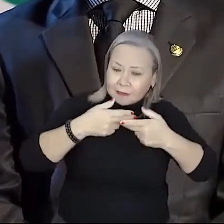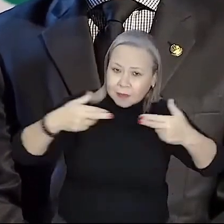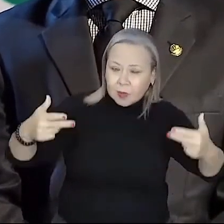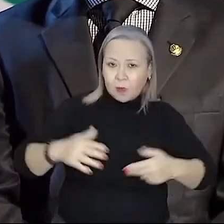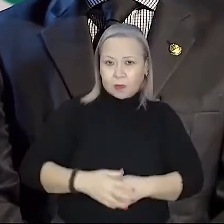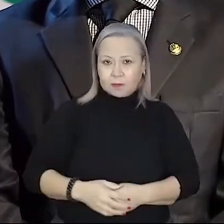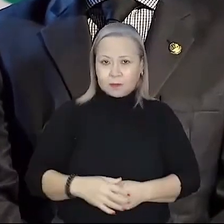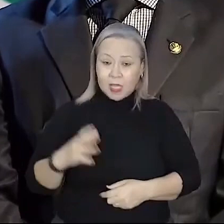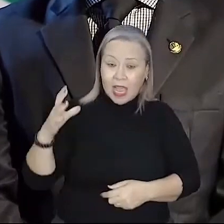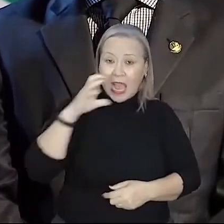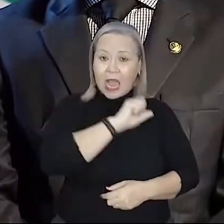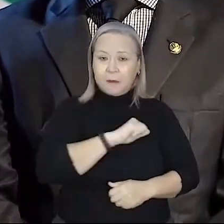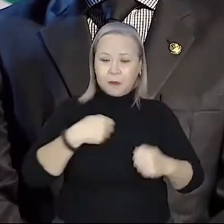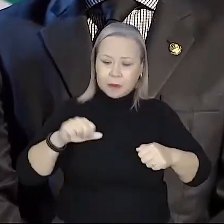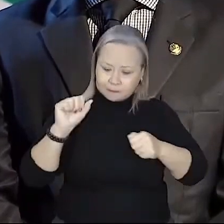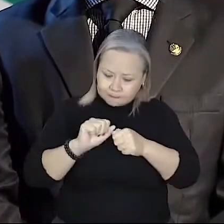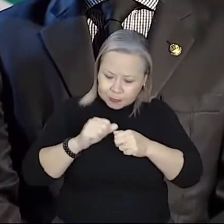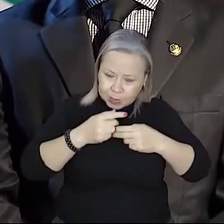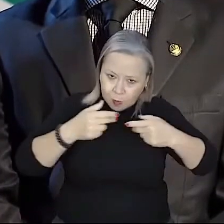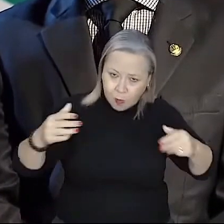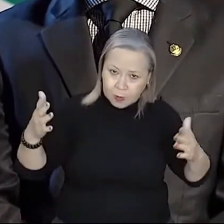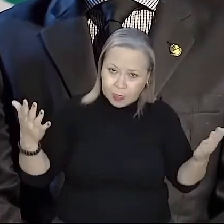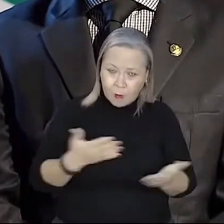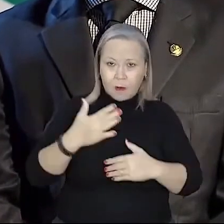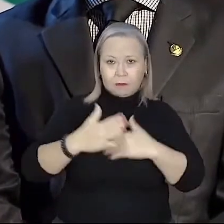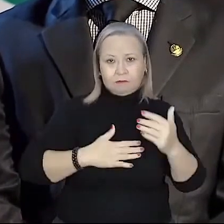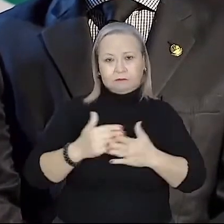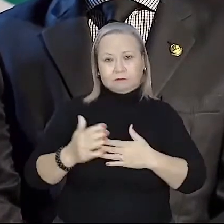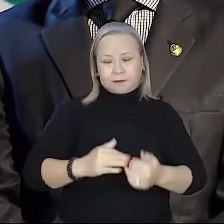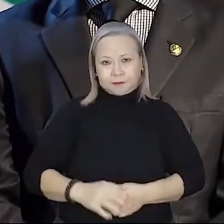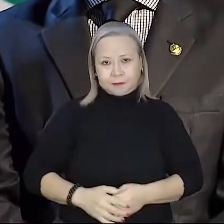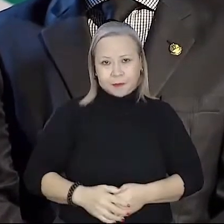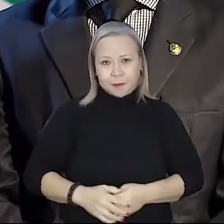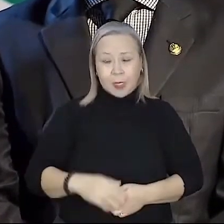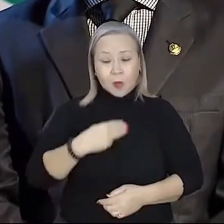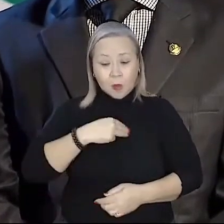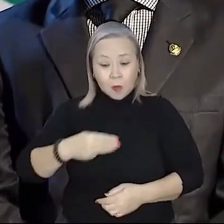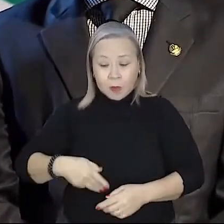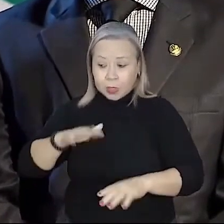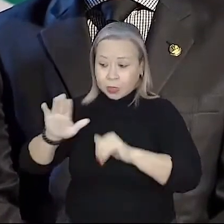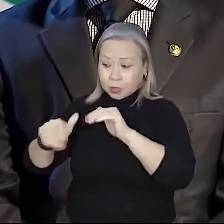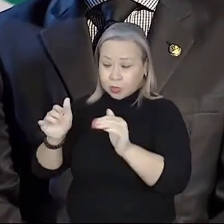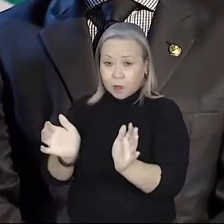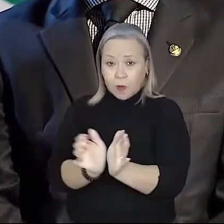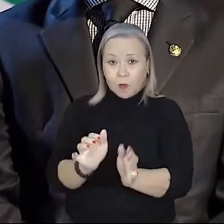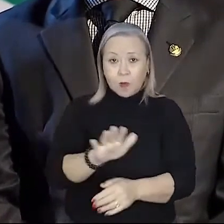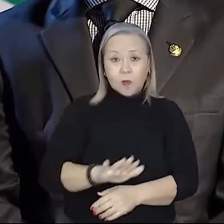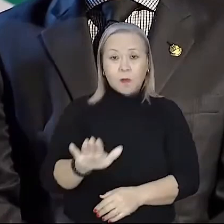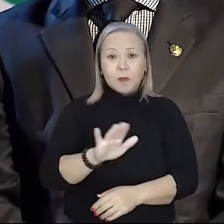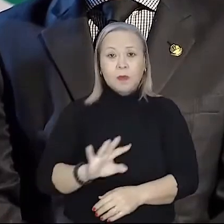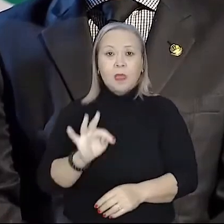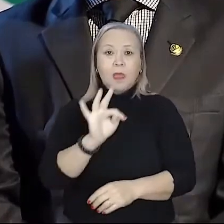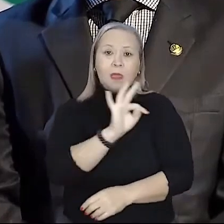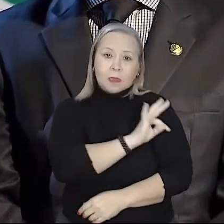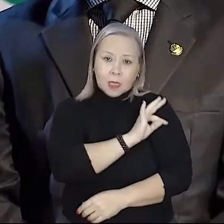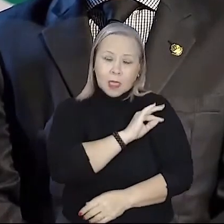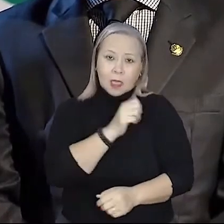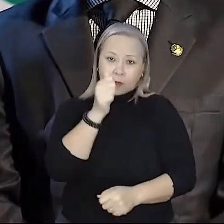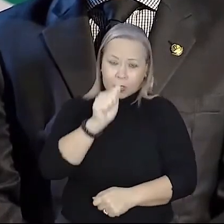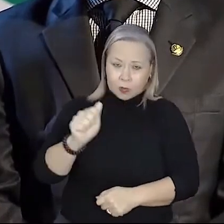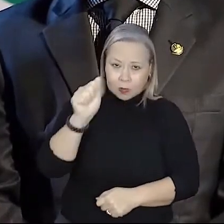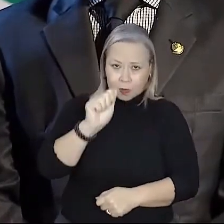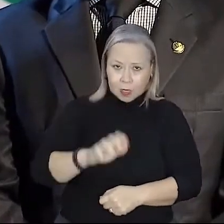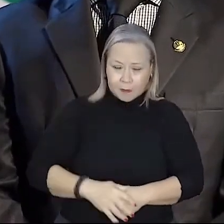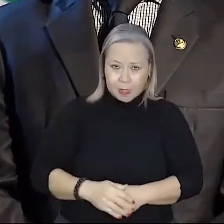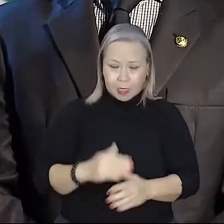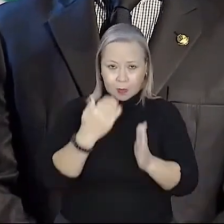imediatamente. Agora soubemos que o ministro convocou o grupo, finalmente, o Comitê Técnico de Assessoramento